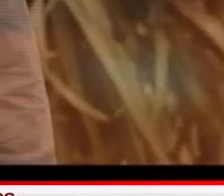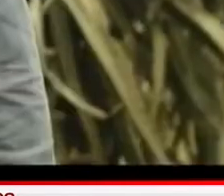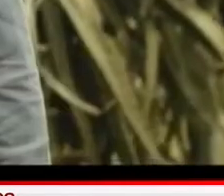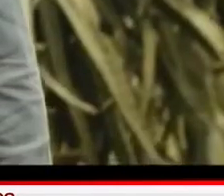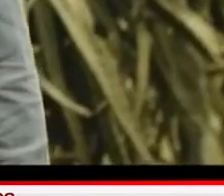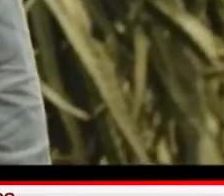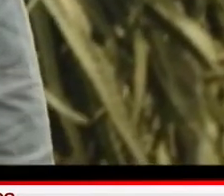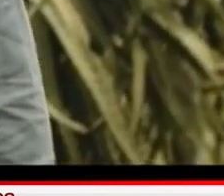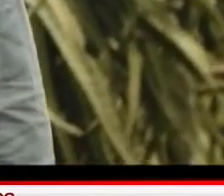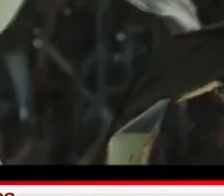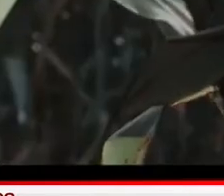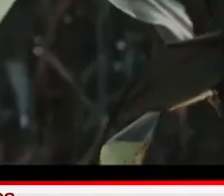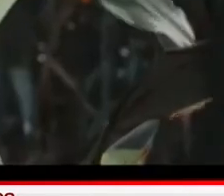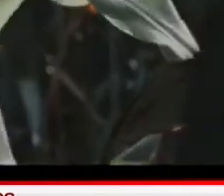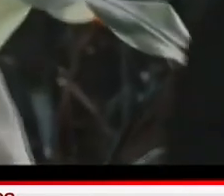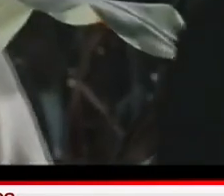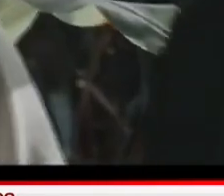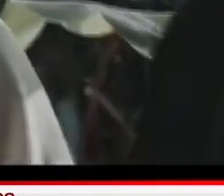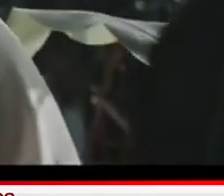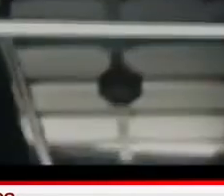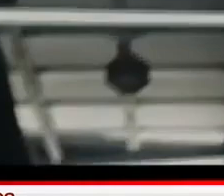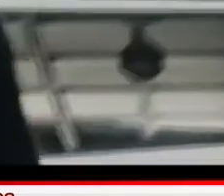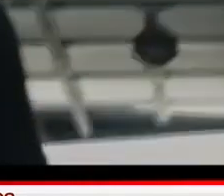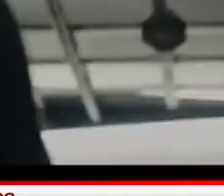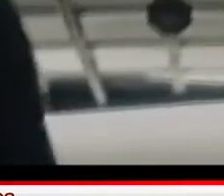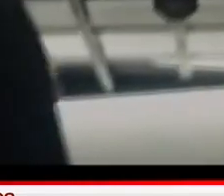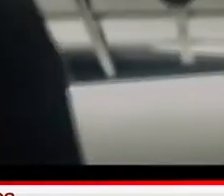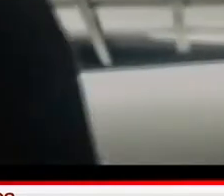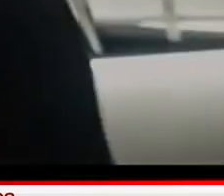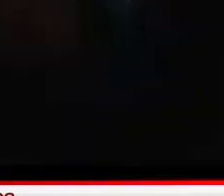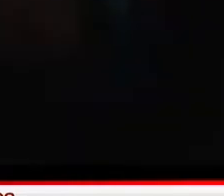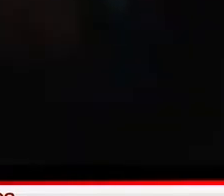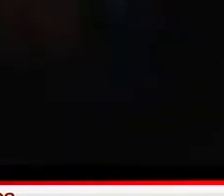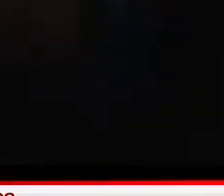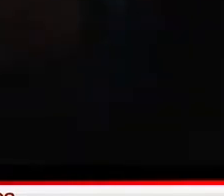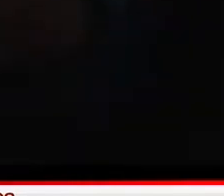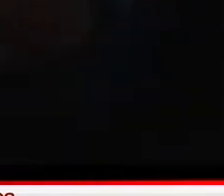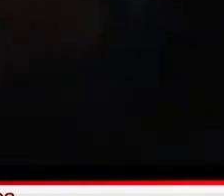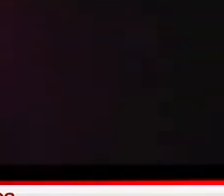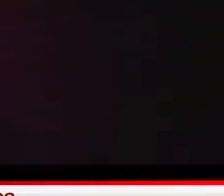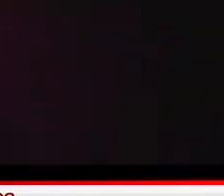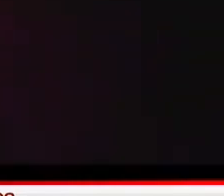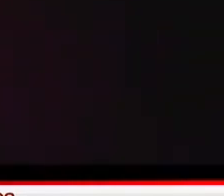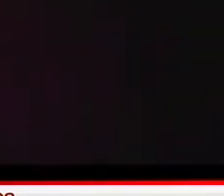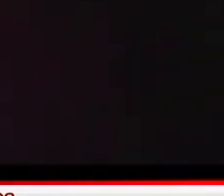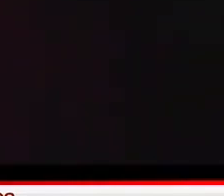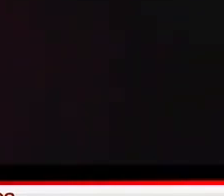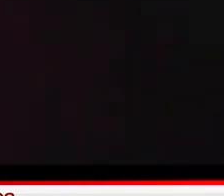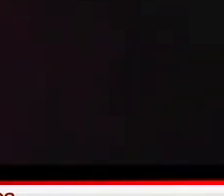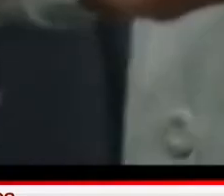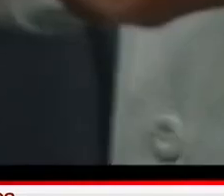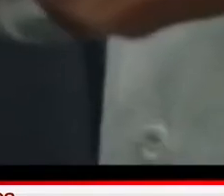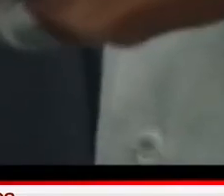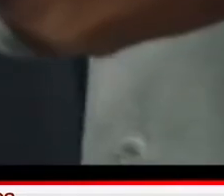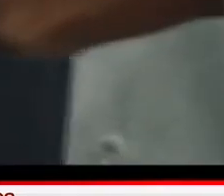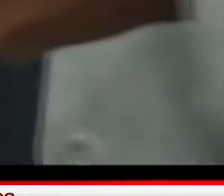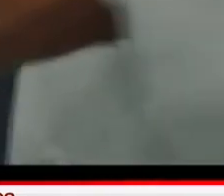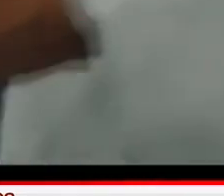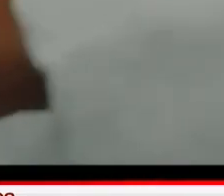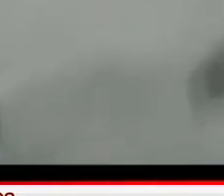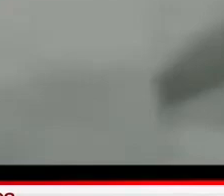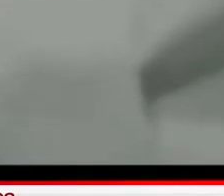revolução pela vida trazendo para o campus avanços científicos da biologia da tecnologia da